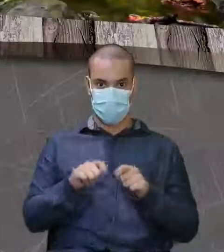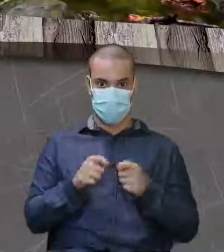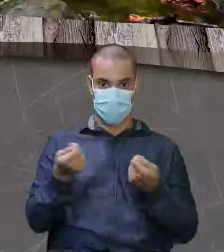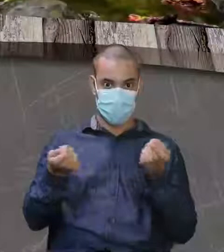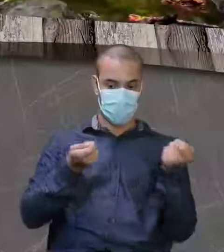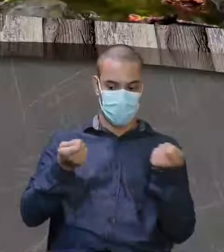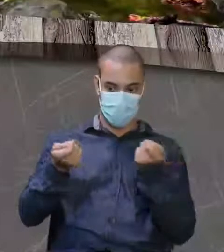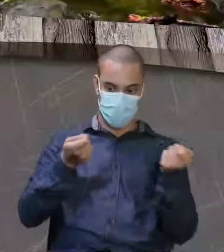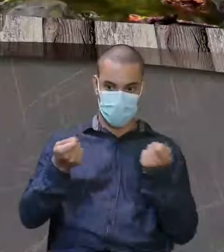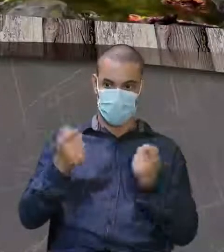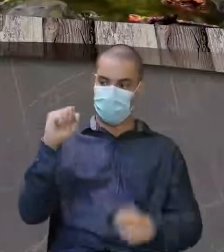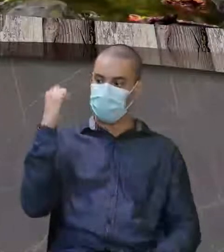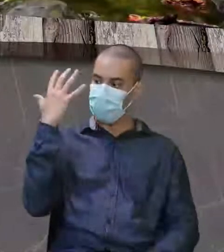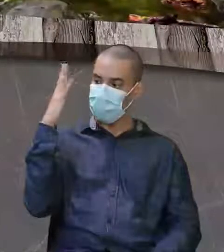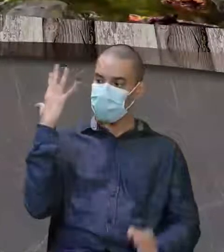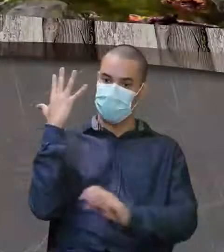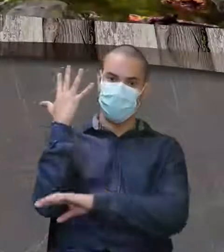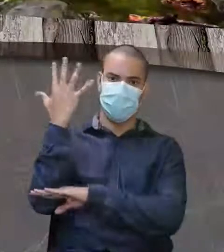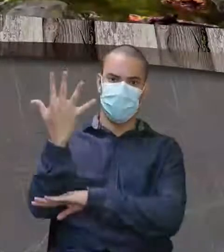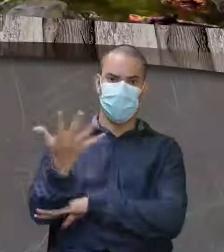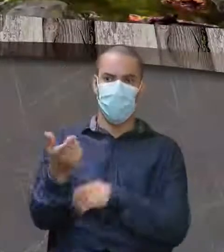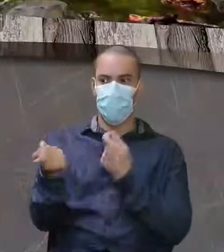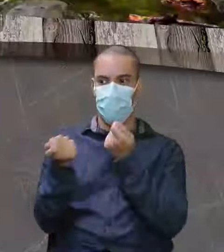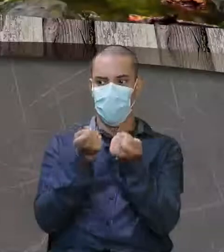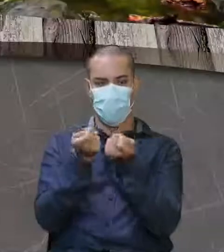desmatamento controlado, de uma forma,